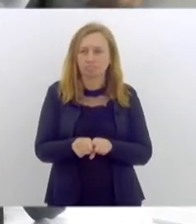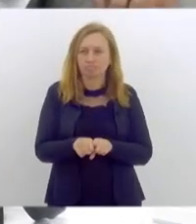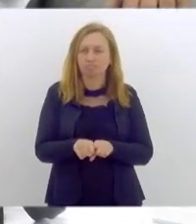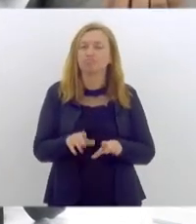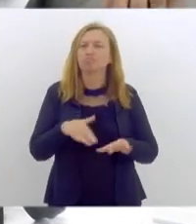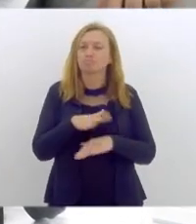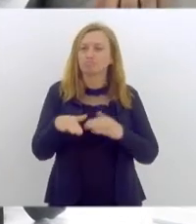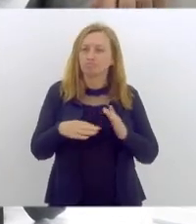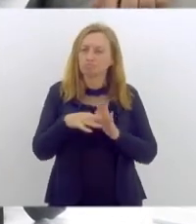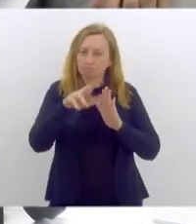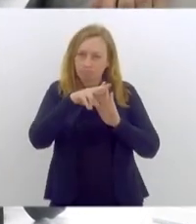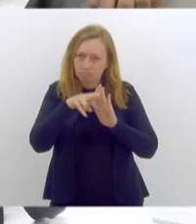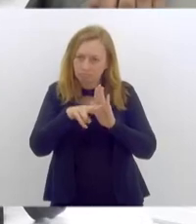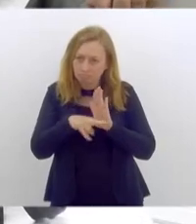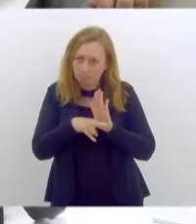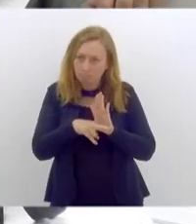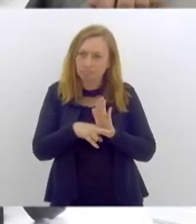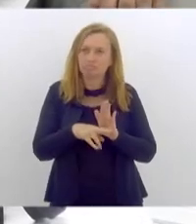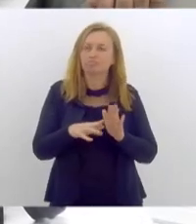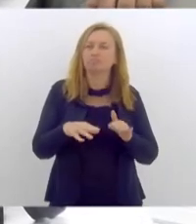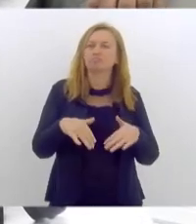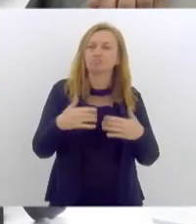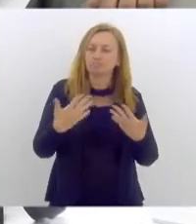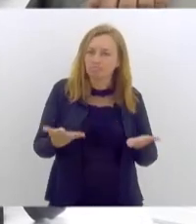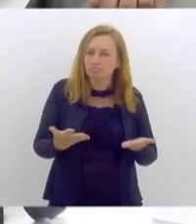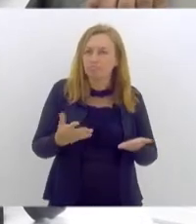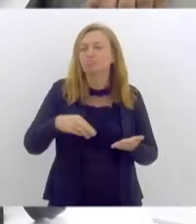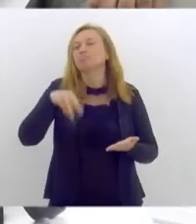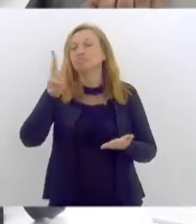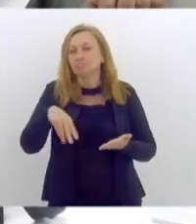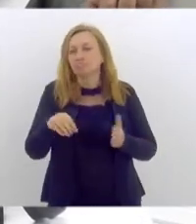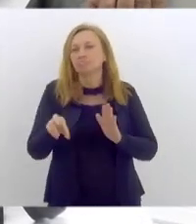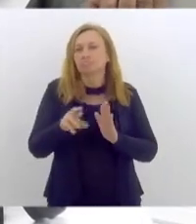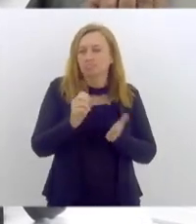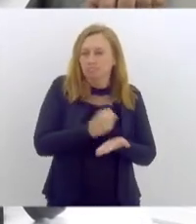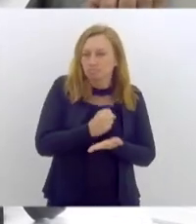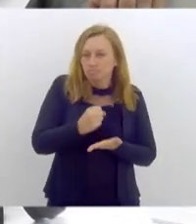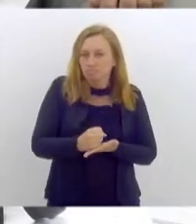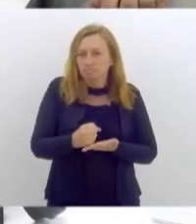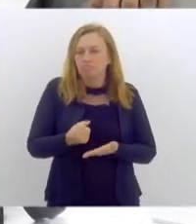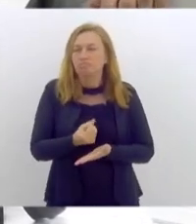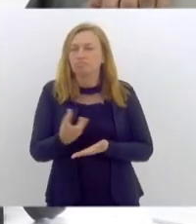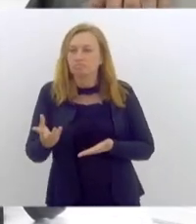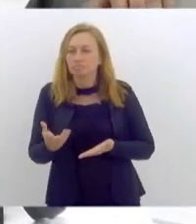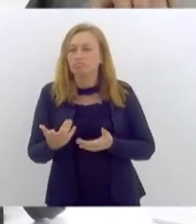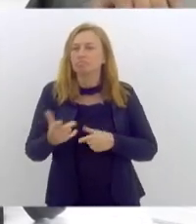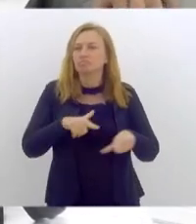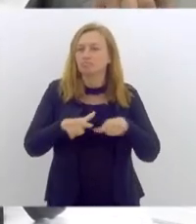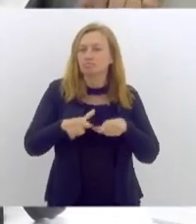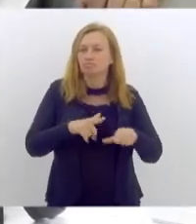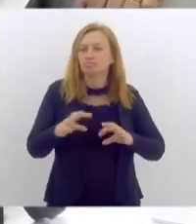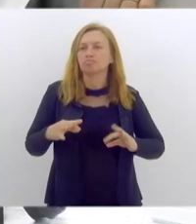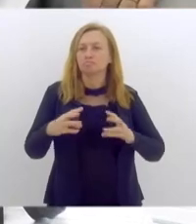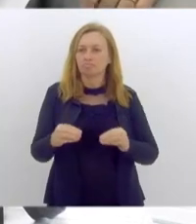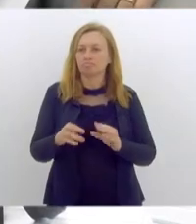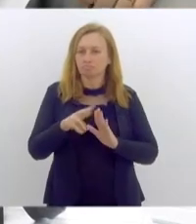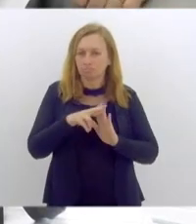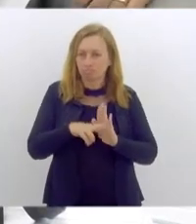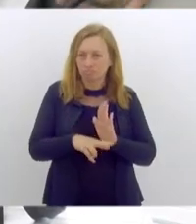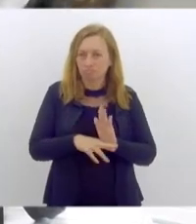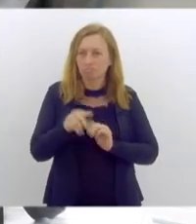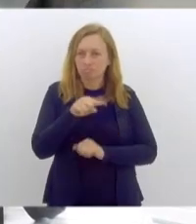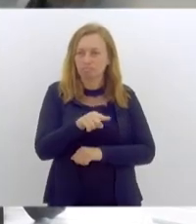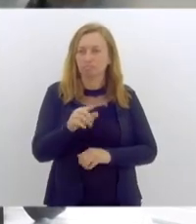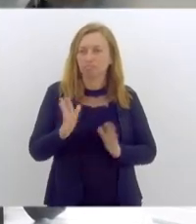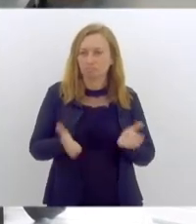traz todo o regramento quem pode ser contratado medidas mínimas qualidades de serviço então tem todo todo mundo especificação ali